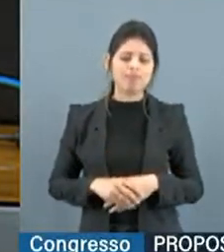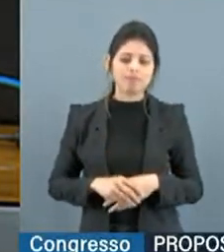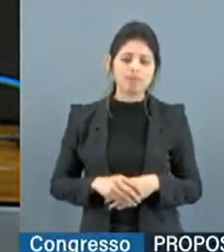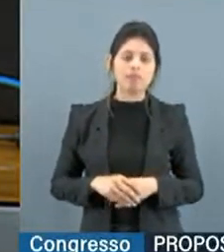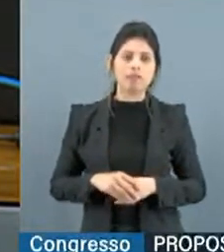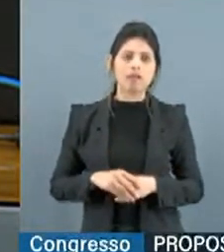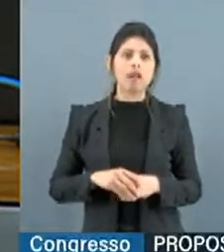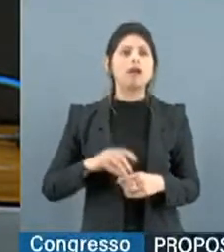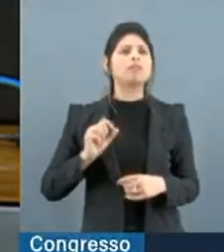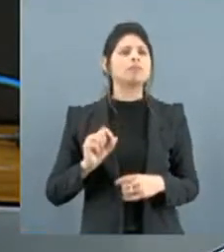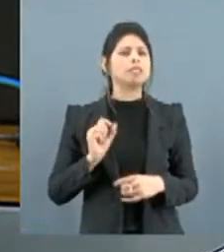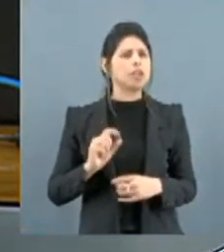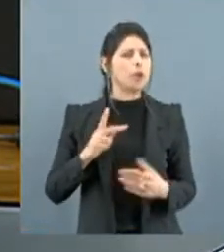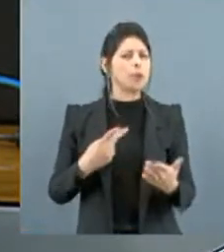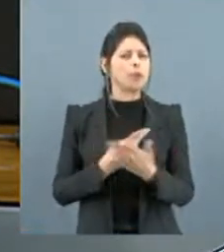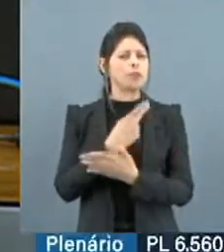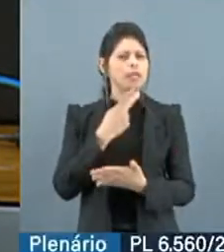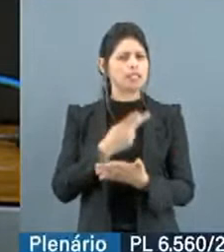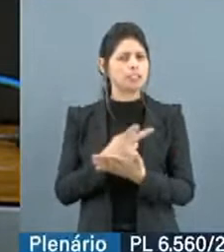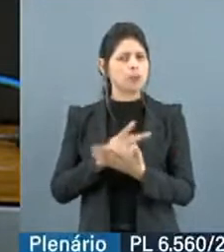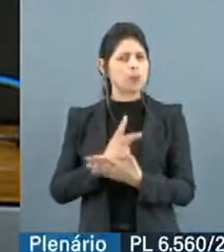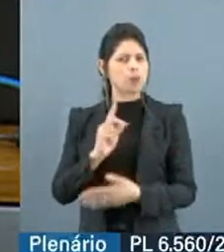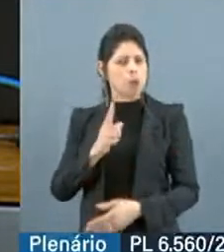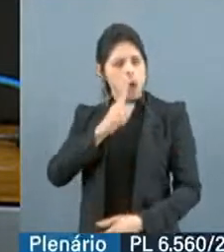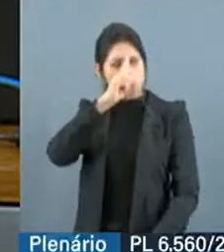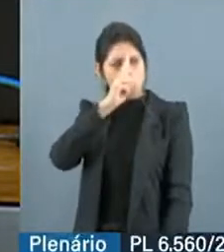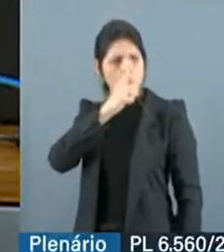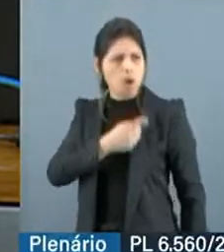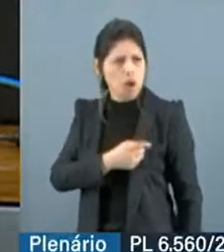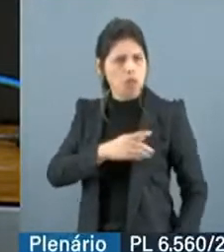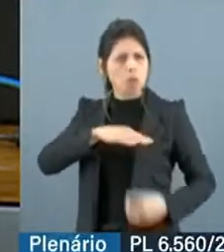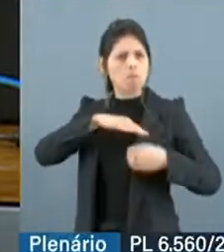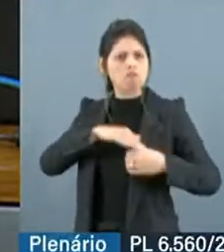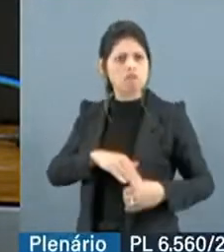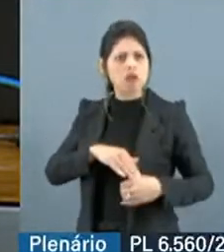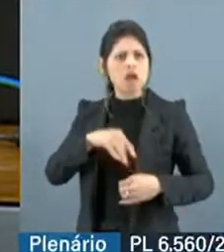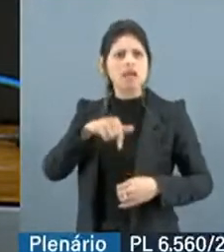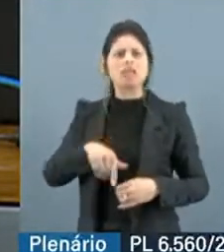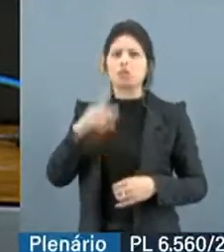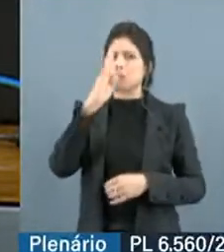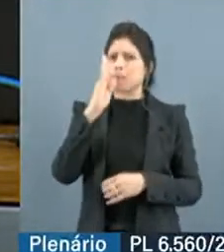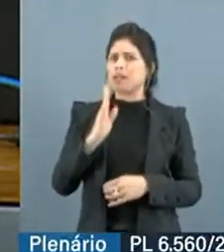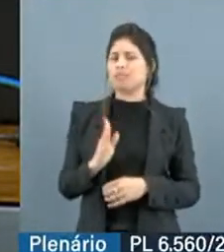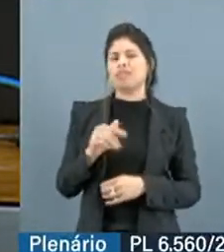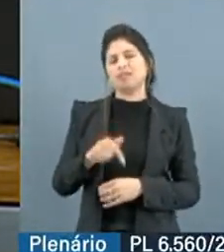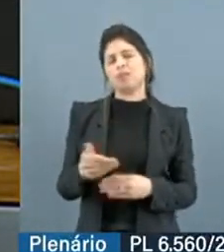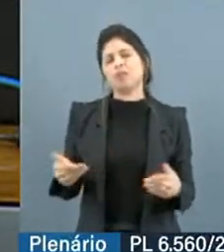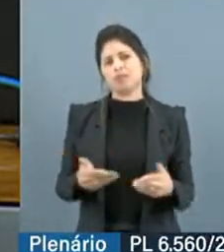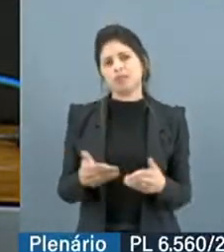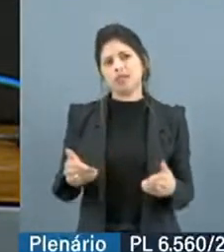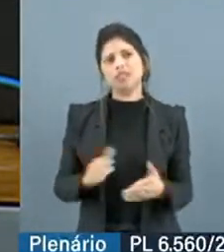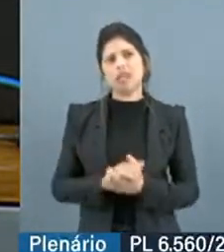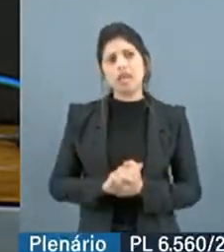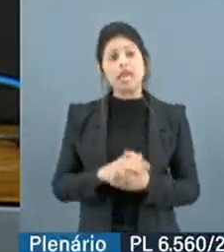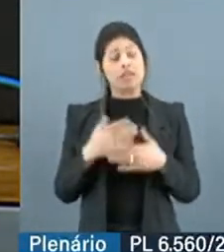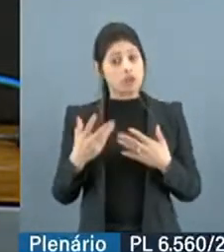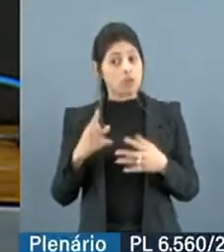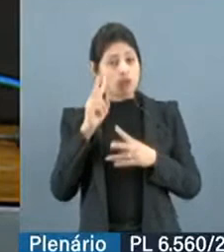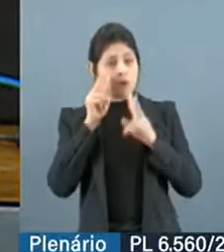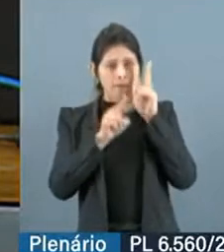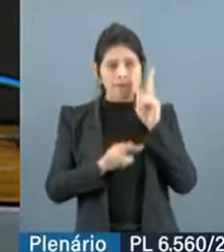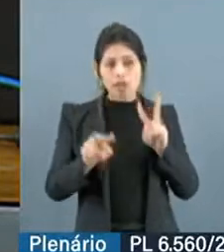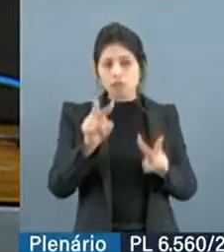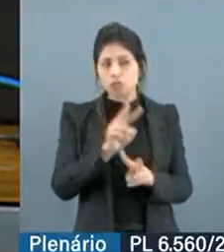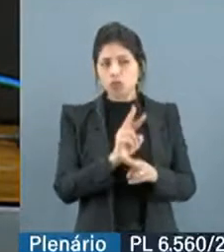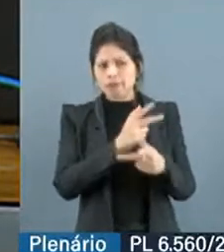de uma autocracia que manda e desmanda no Brasil hoje em dia. E a gente está vendo vários